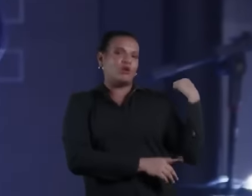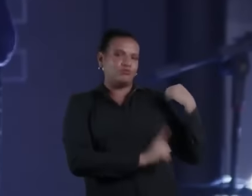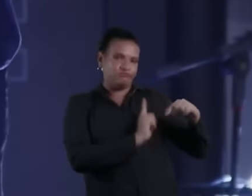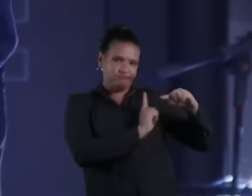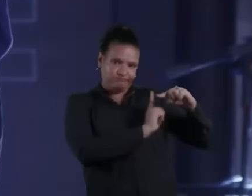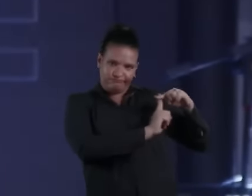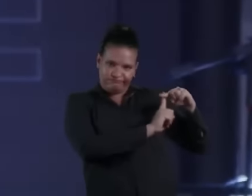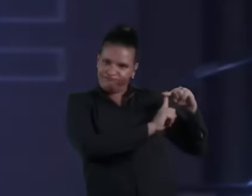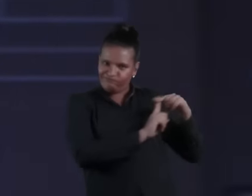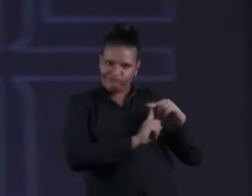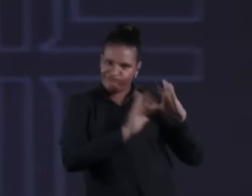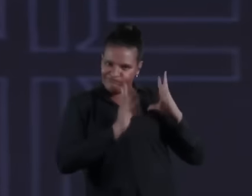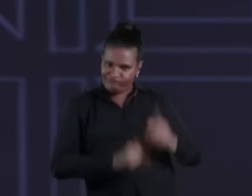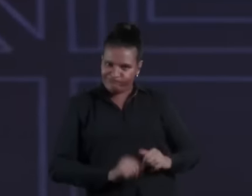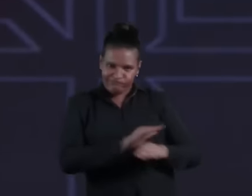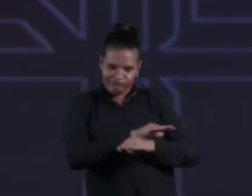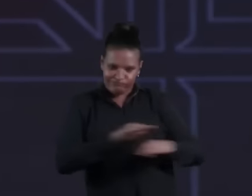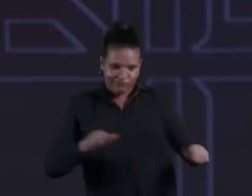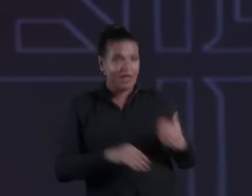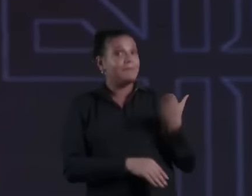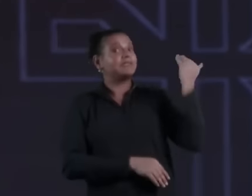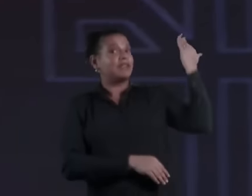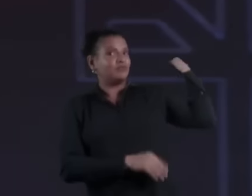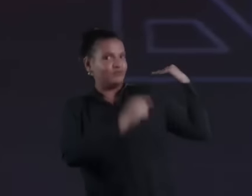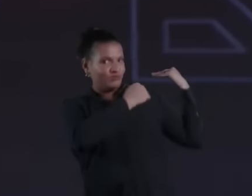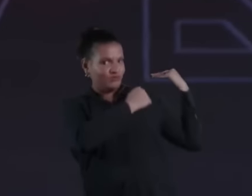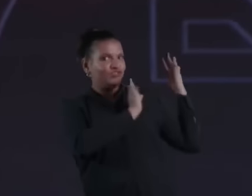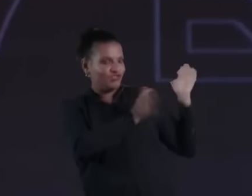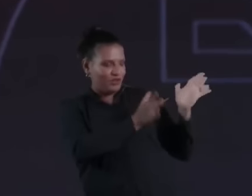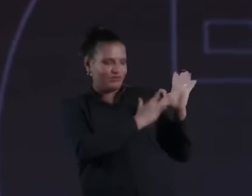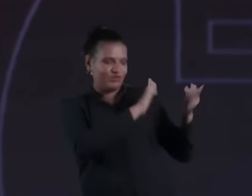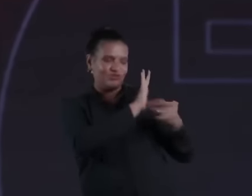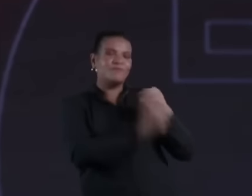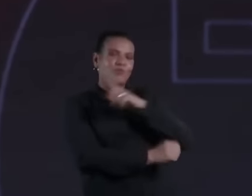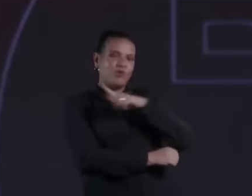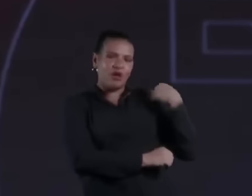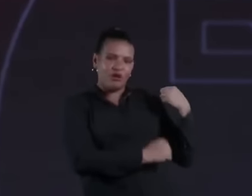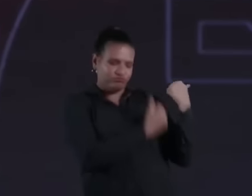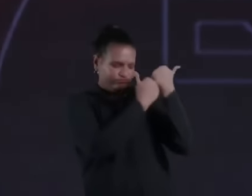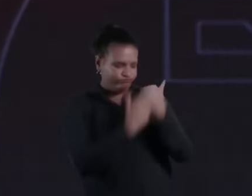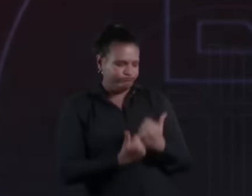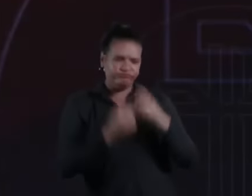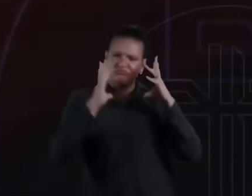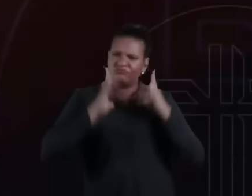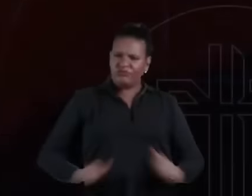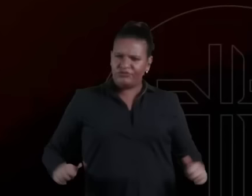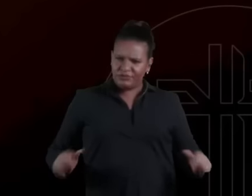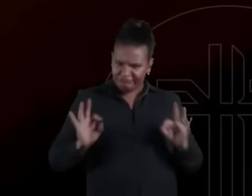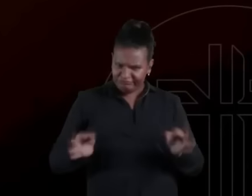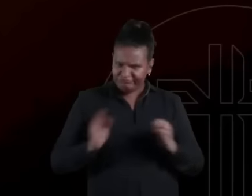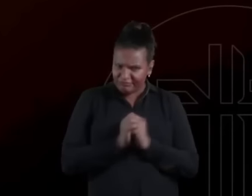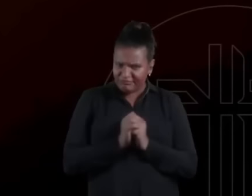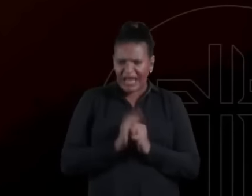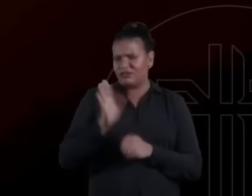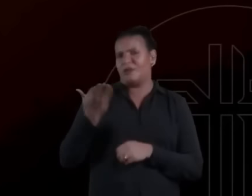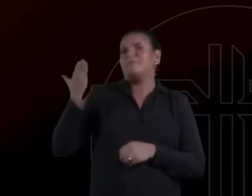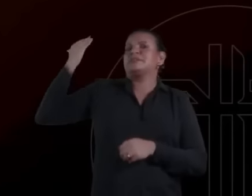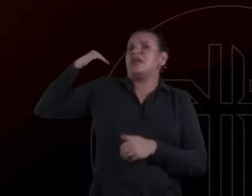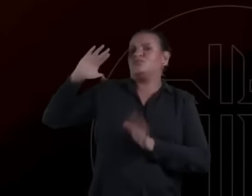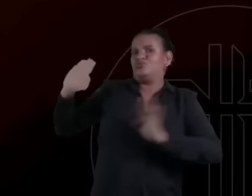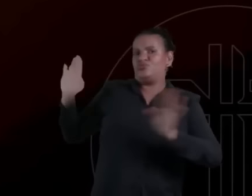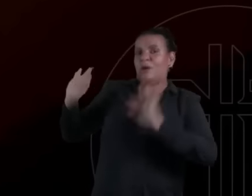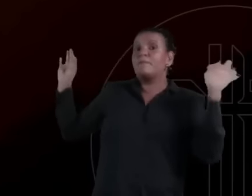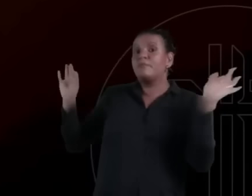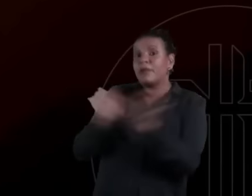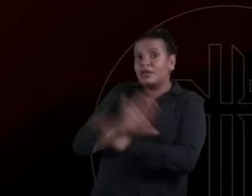passado meu passado Jesus já morreu pelos meus pecados Amém ou não Amém não tem mais o que ser feito e já foi